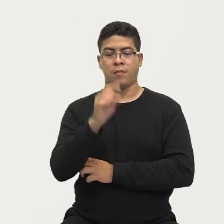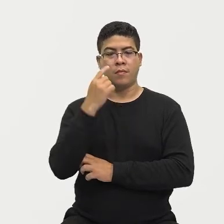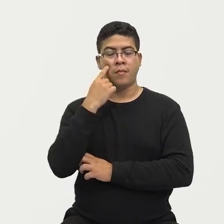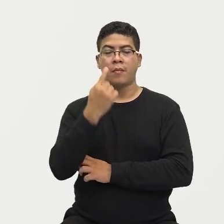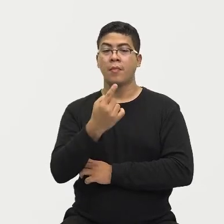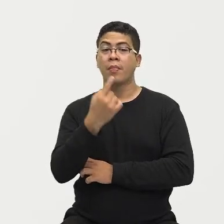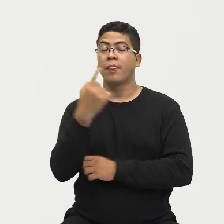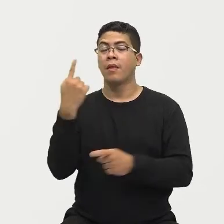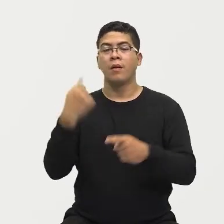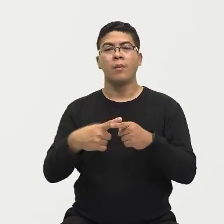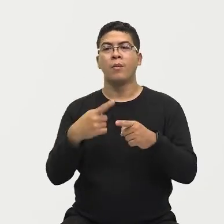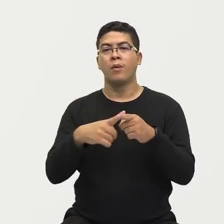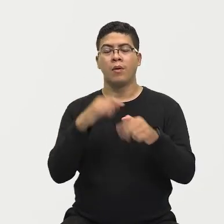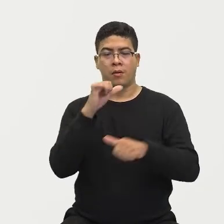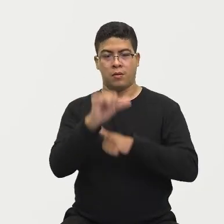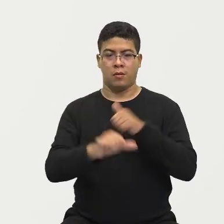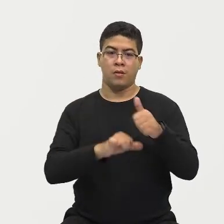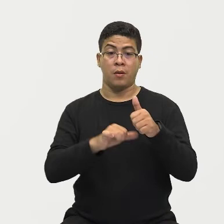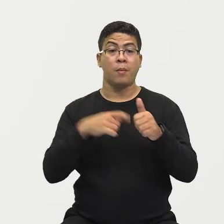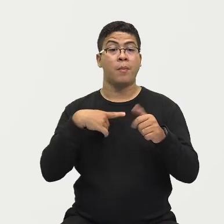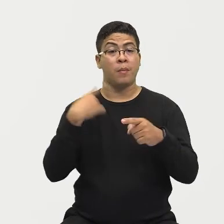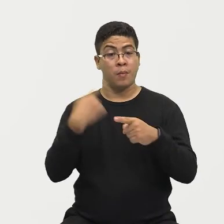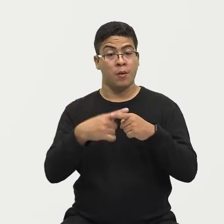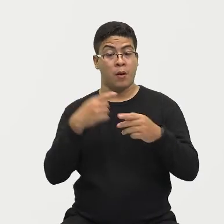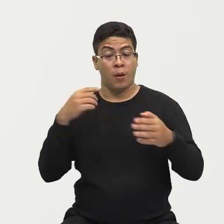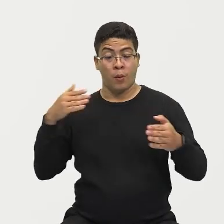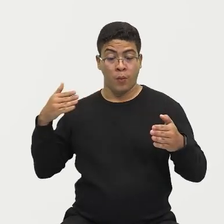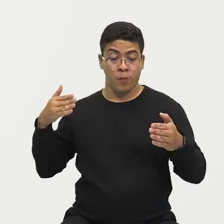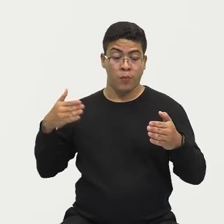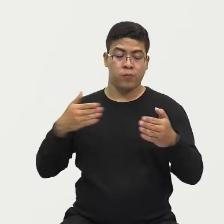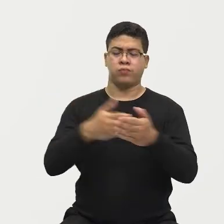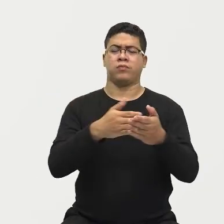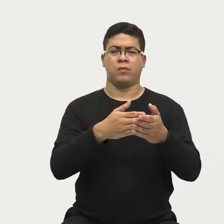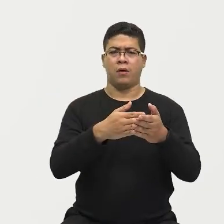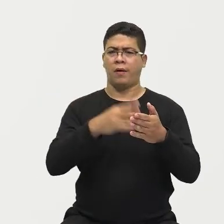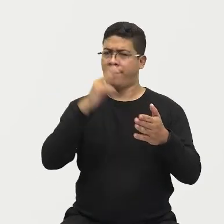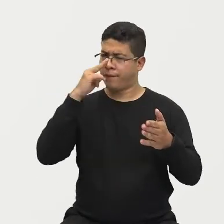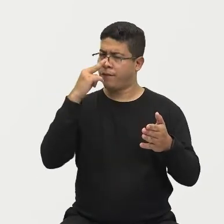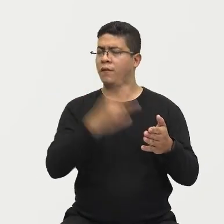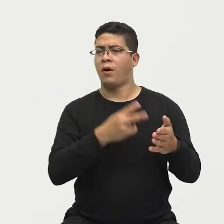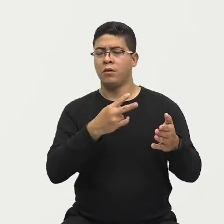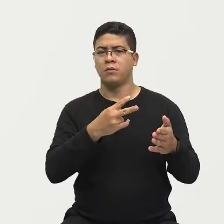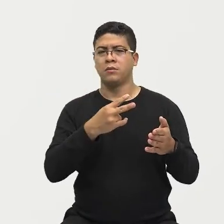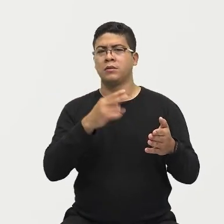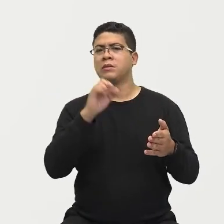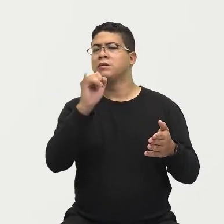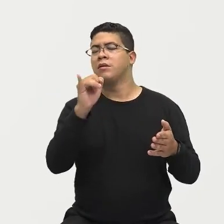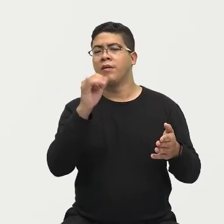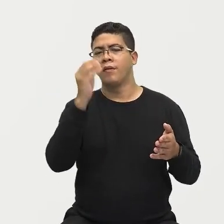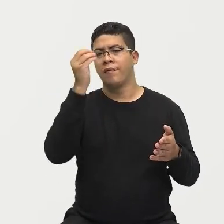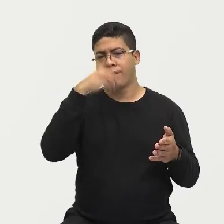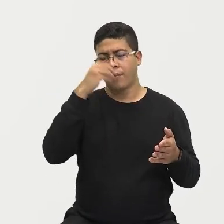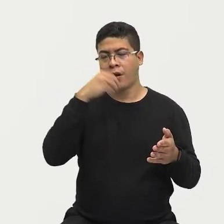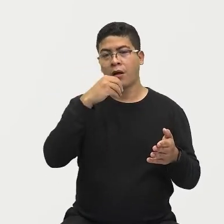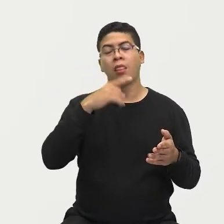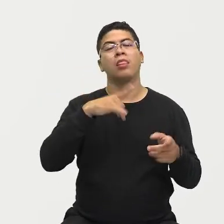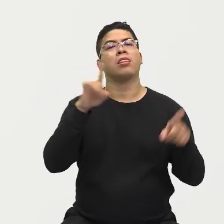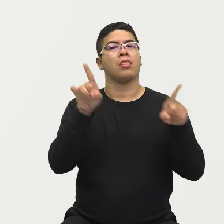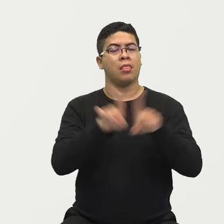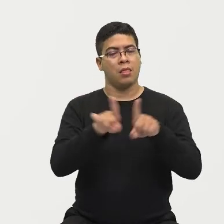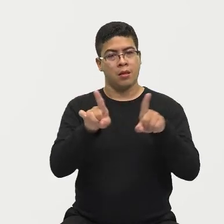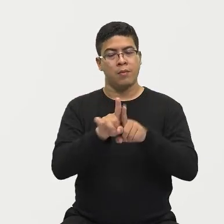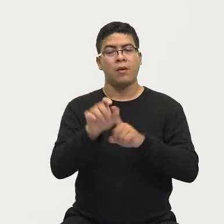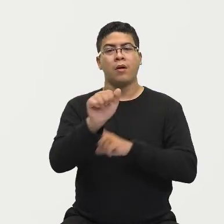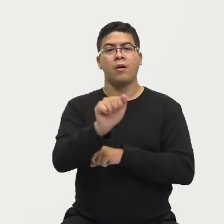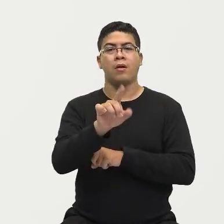Porque ele bateu, bateu forte. Ele não bateu fraco. E se fosse fraco, também seria um advérbio,